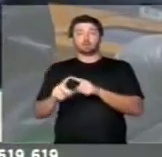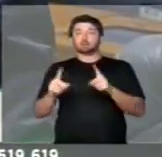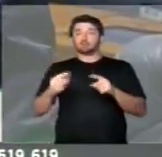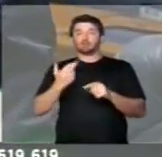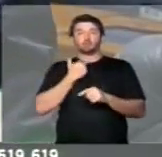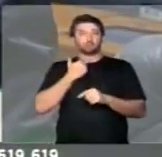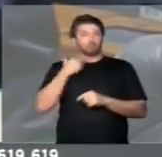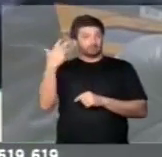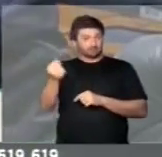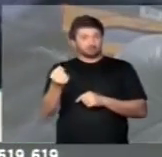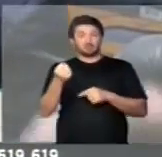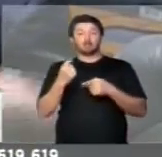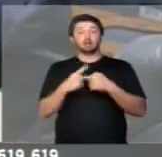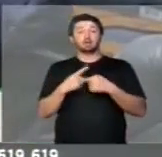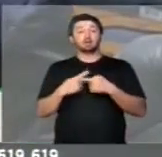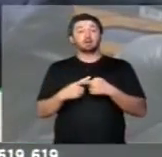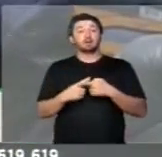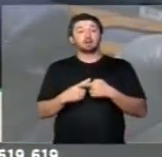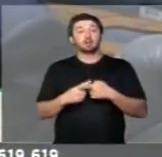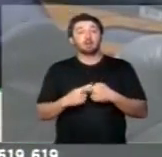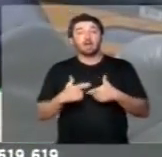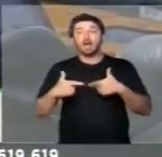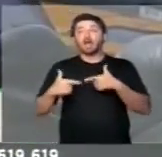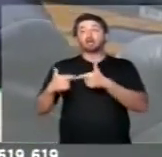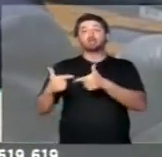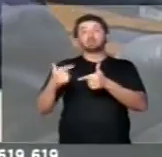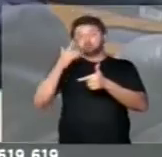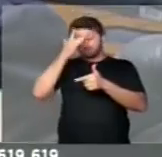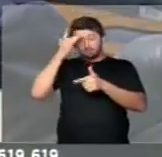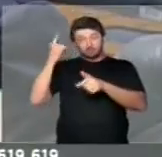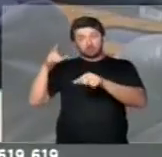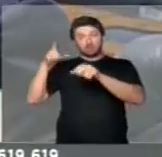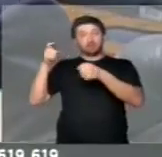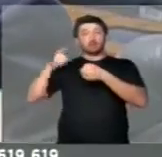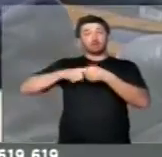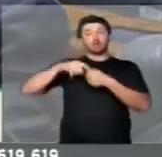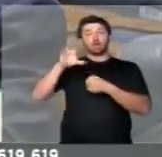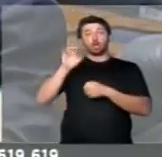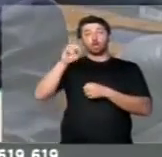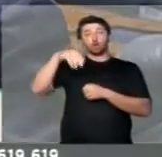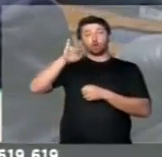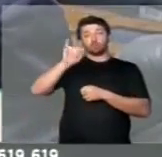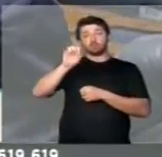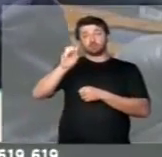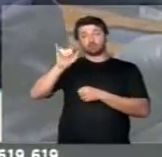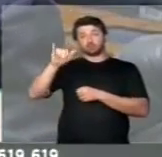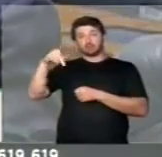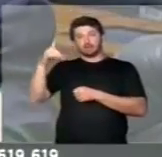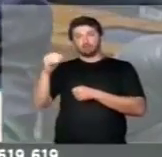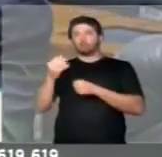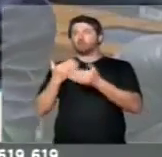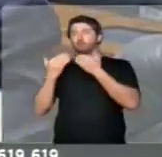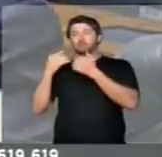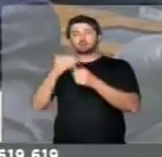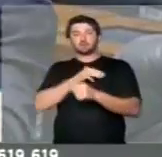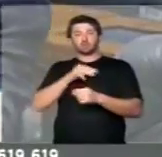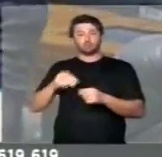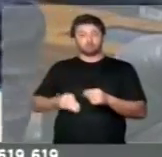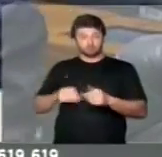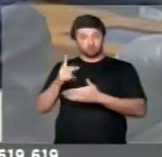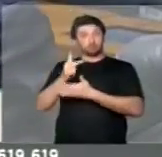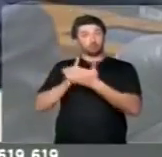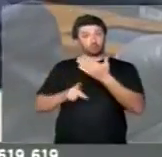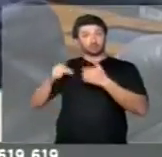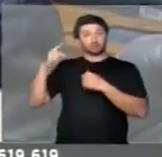reprovável é a atitude daqueles comissionados que, ao chegar o ministro para falar o